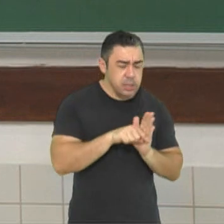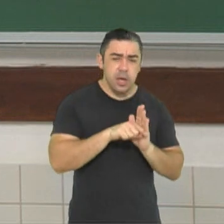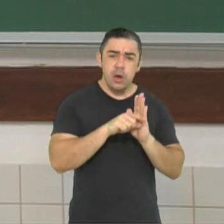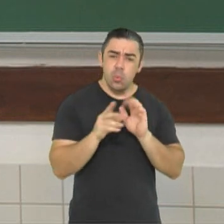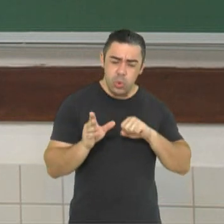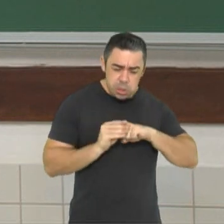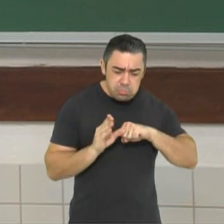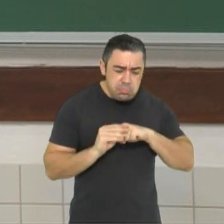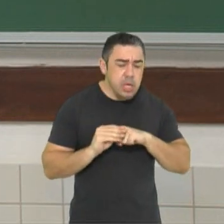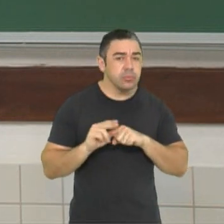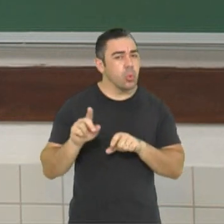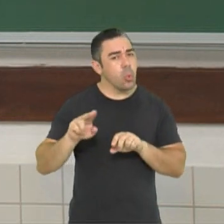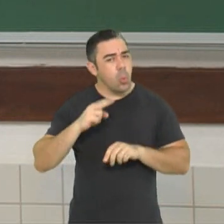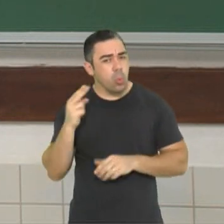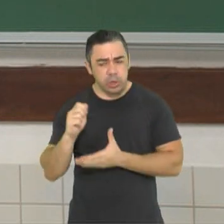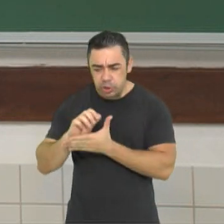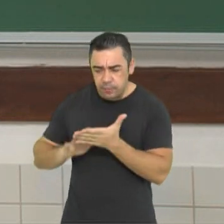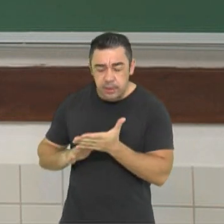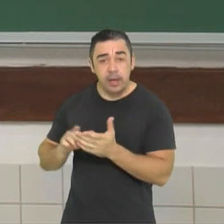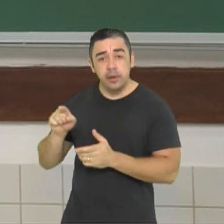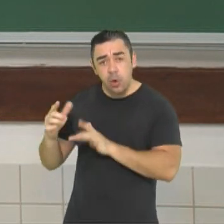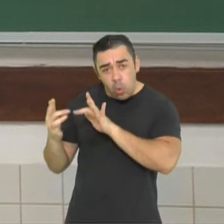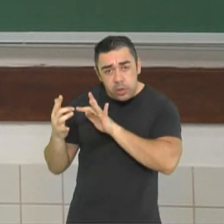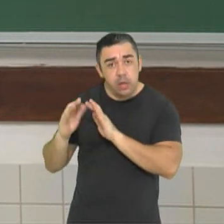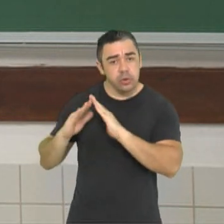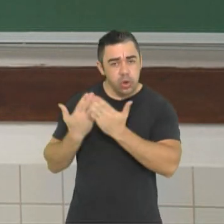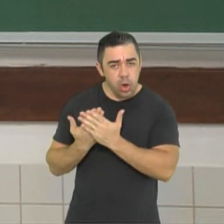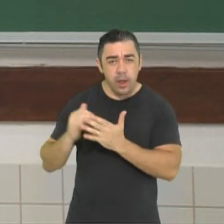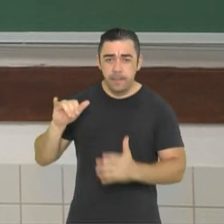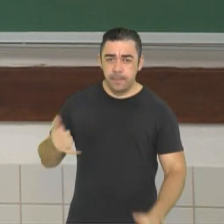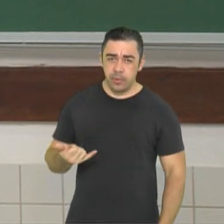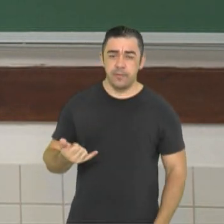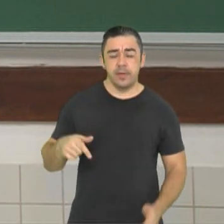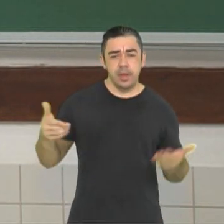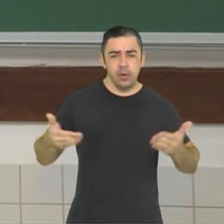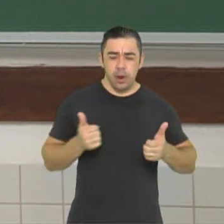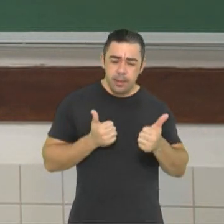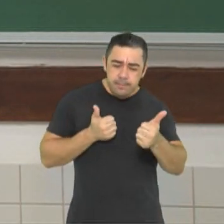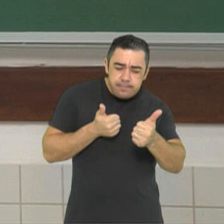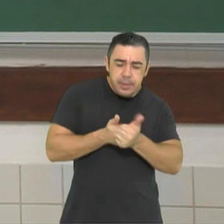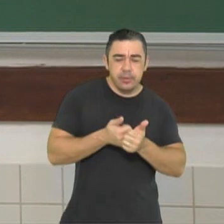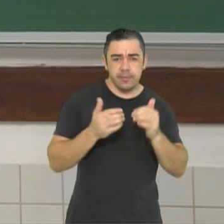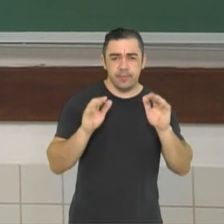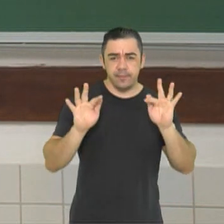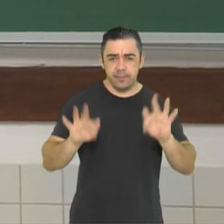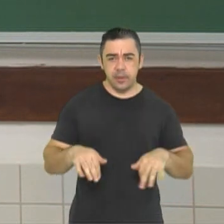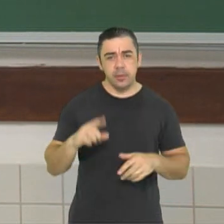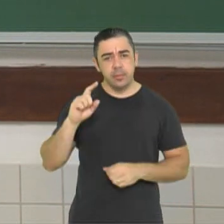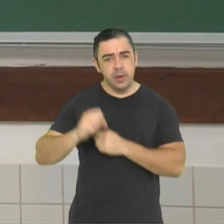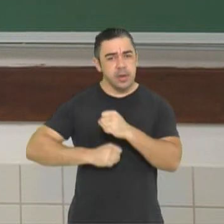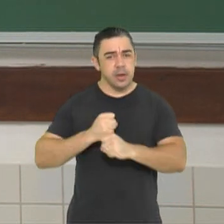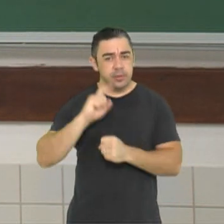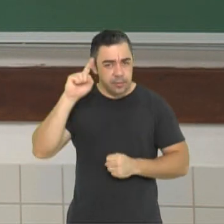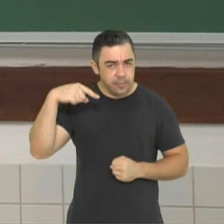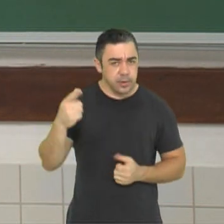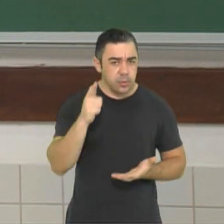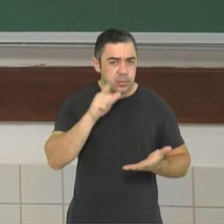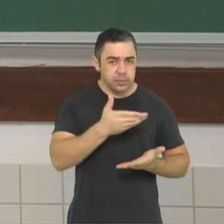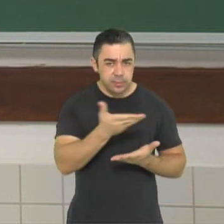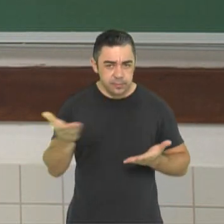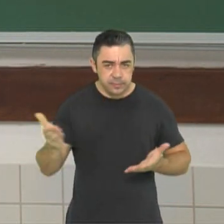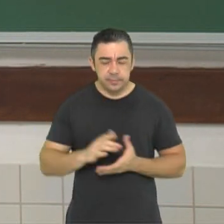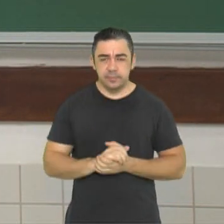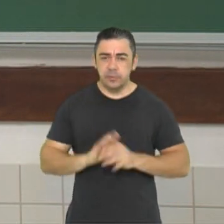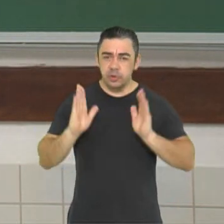você deixou passar. Então, entre em contato com a sua escola, aproveite esse finalzinho de ano para a gente garantir o ano que vem para vocês.